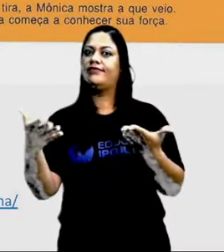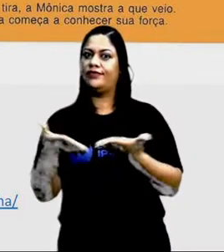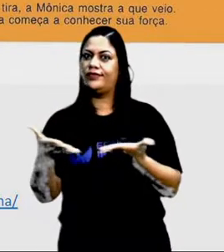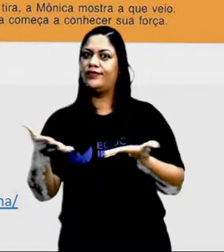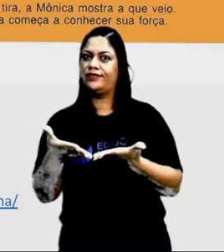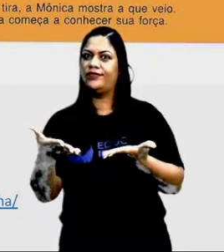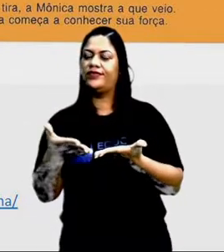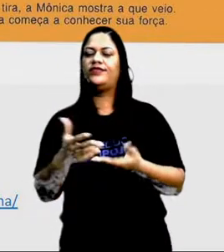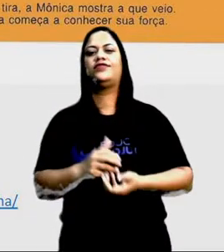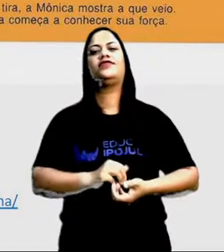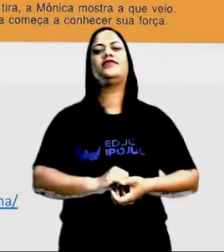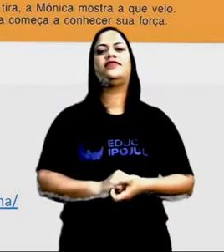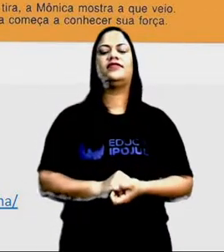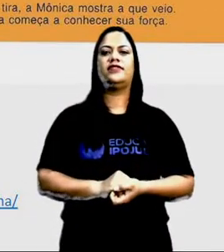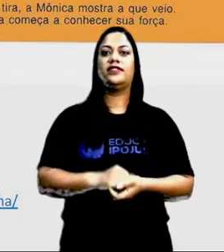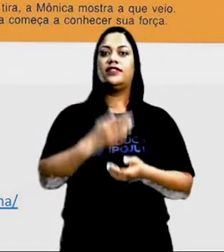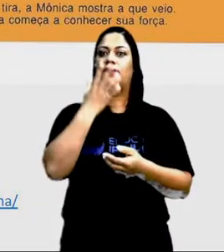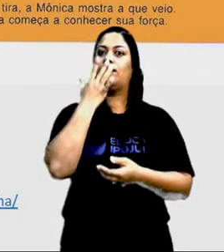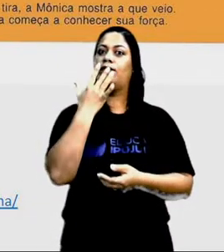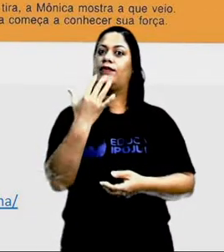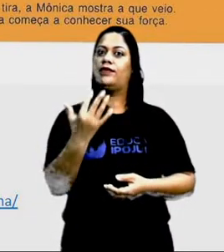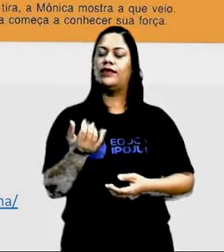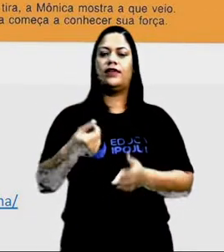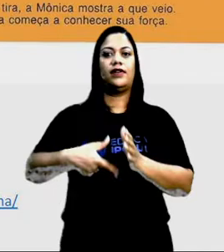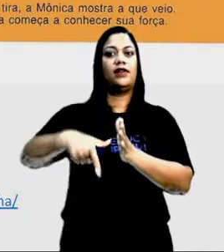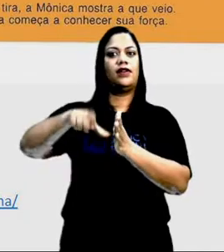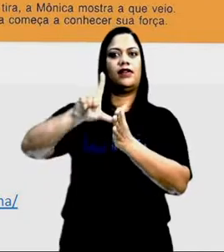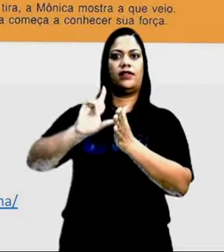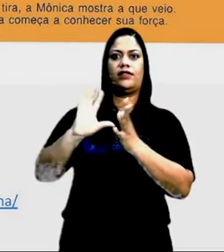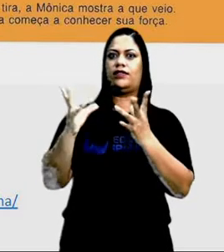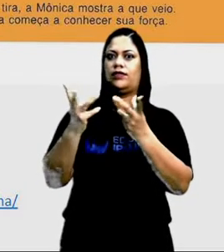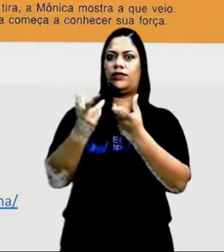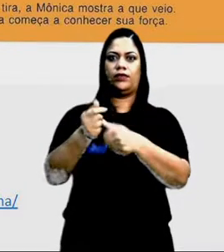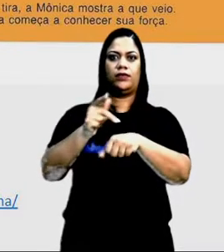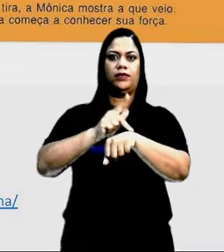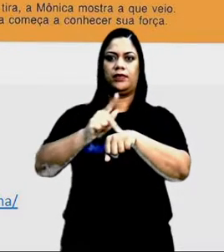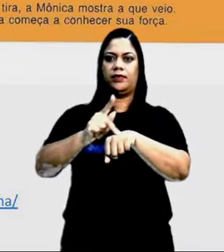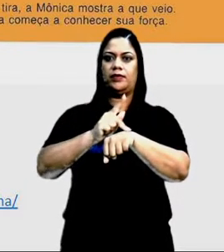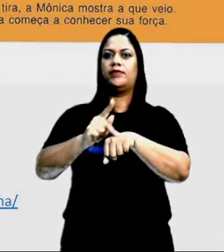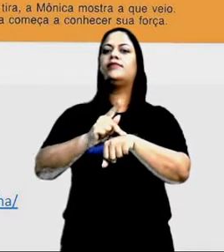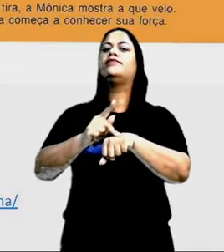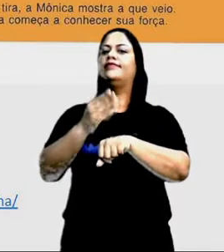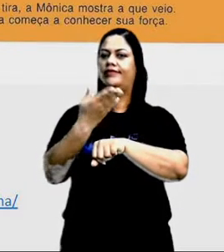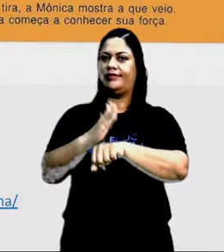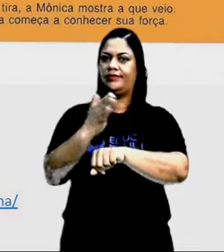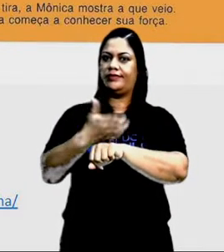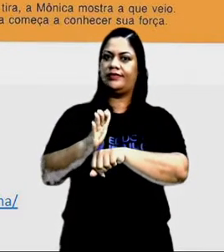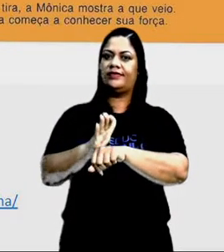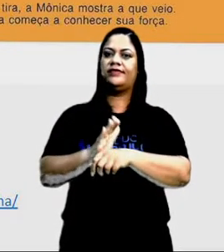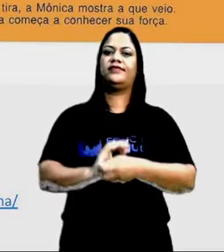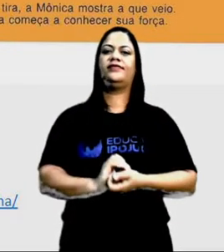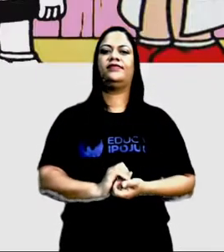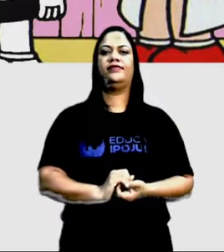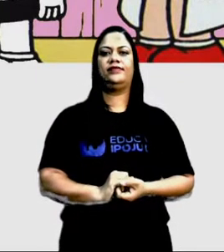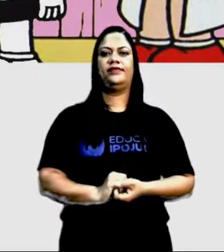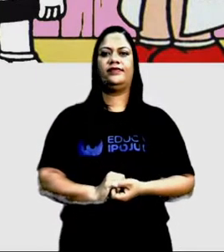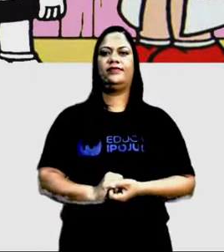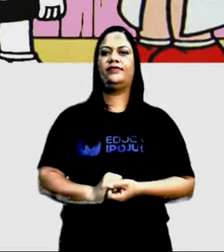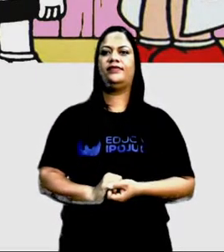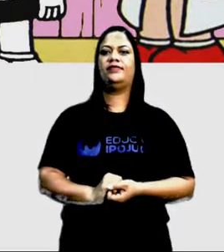Das histórias em quadrinhos colorida, que antes era tudo assim, ó, preto e branco.